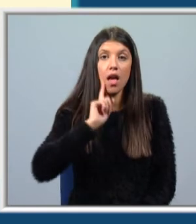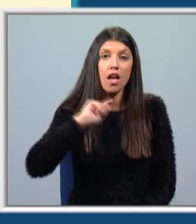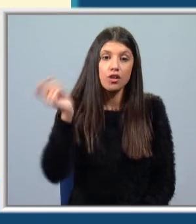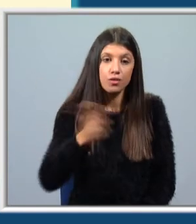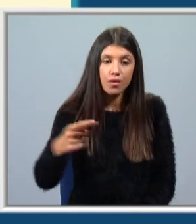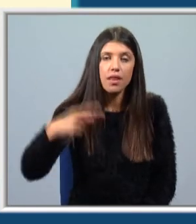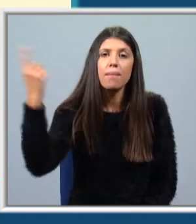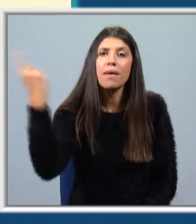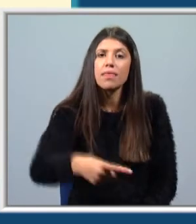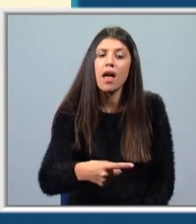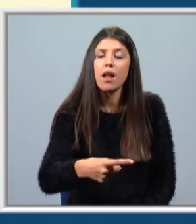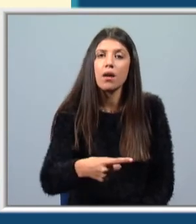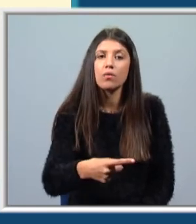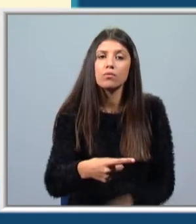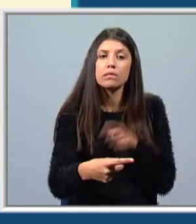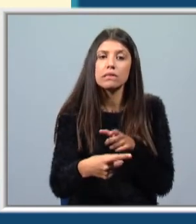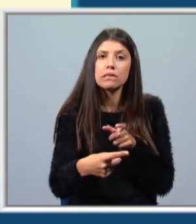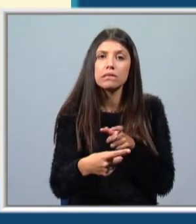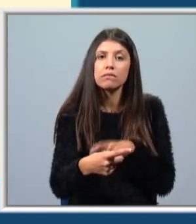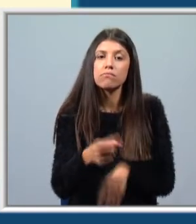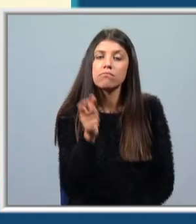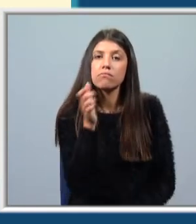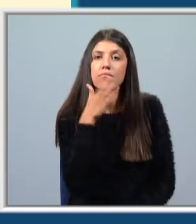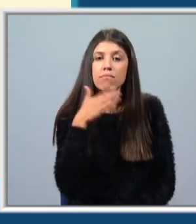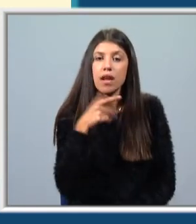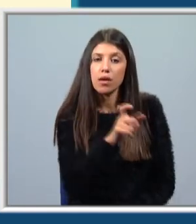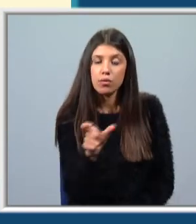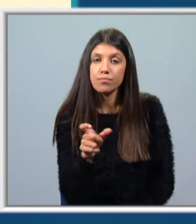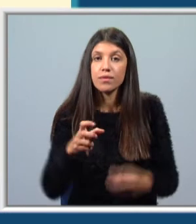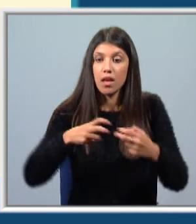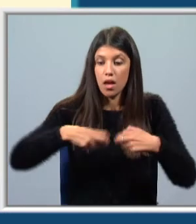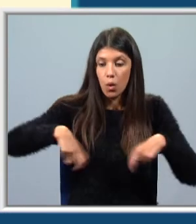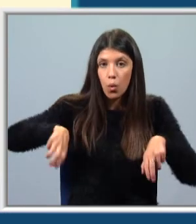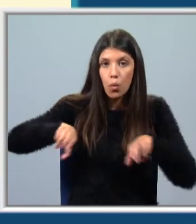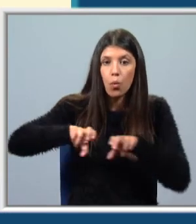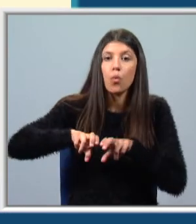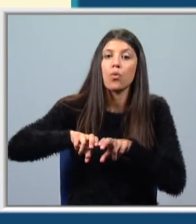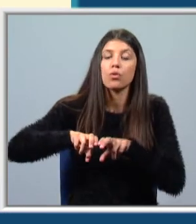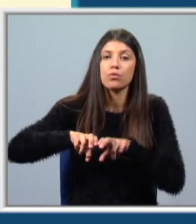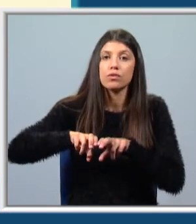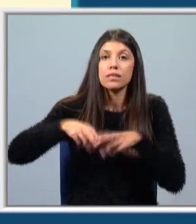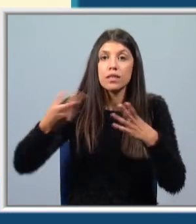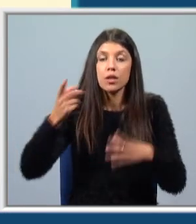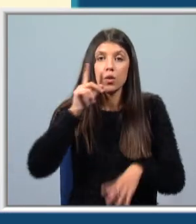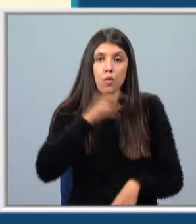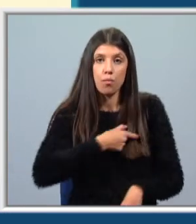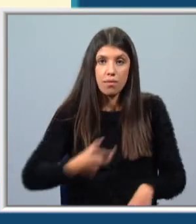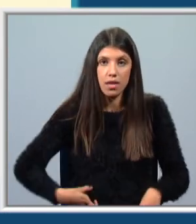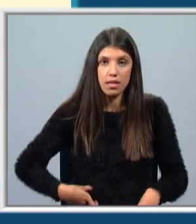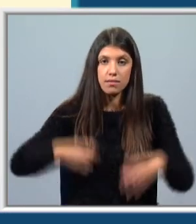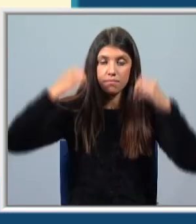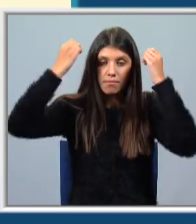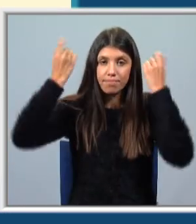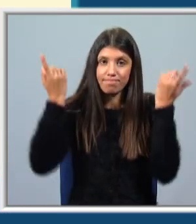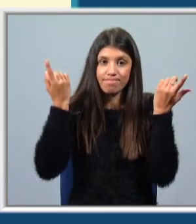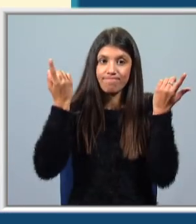mandaram... Aqui temos um espaço em branco, a corte e, quando o príncipe tirou o,